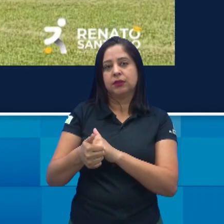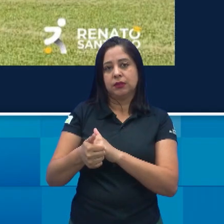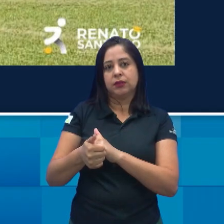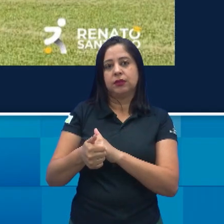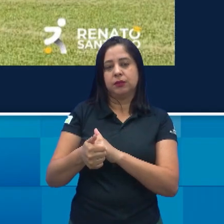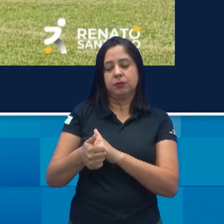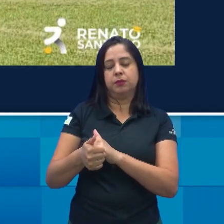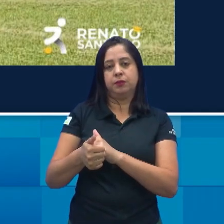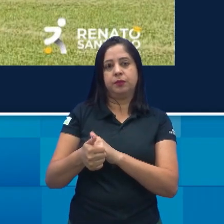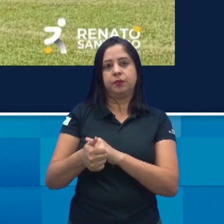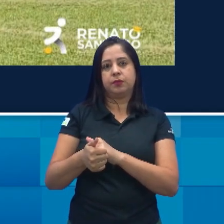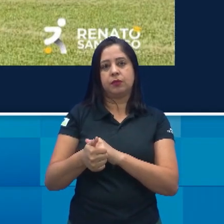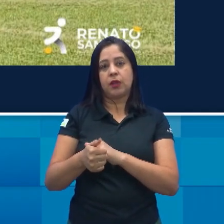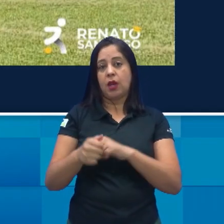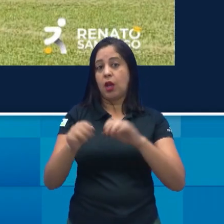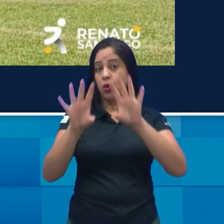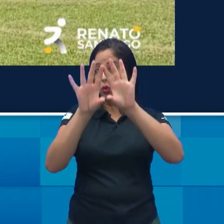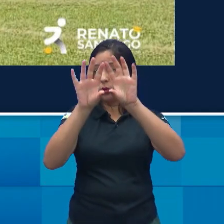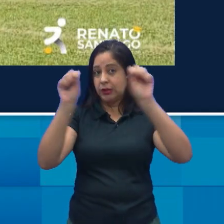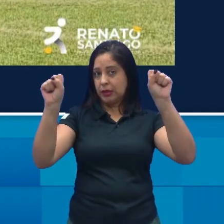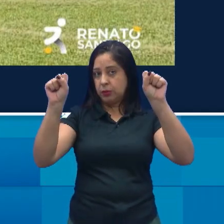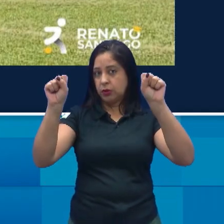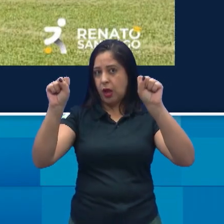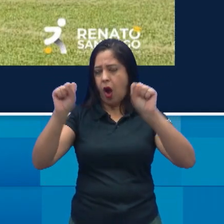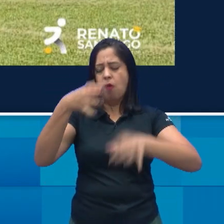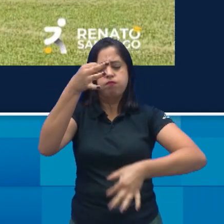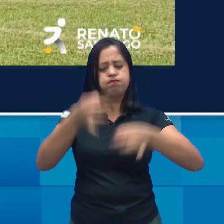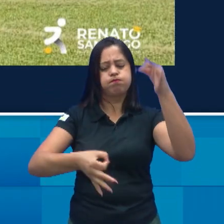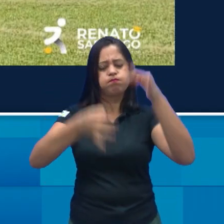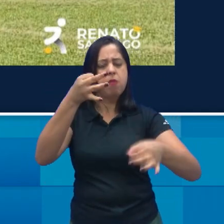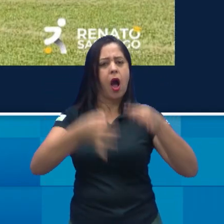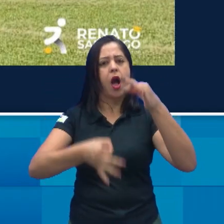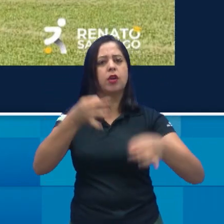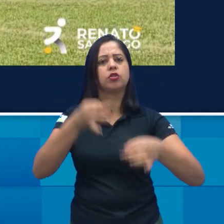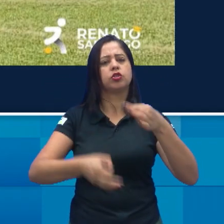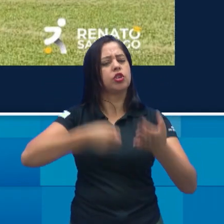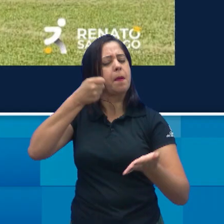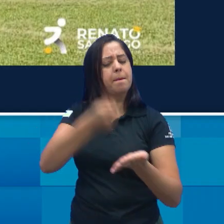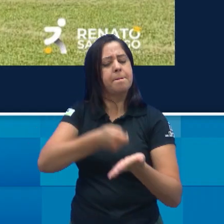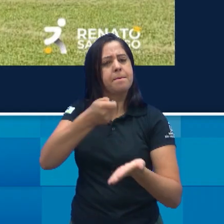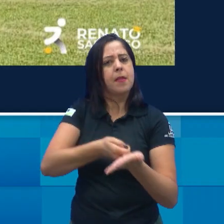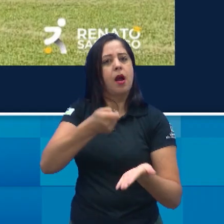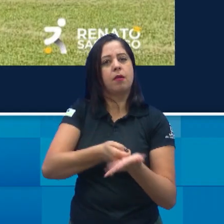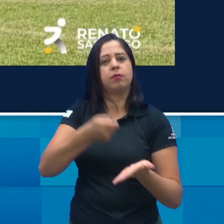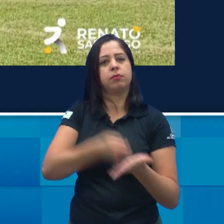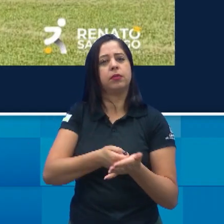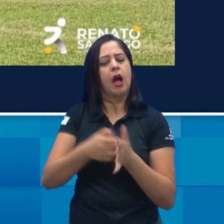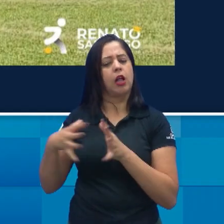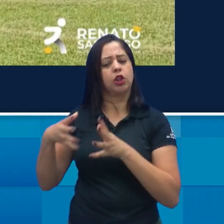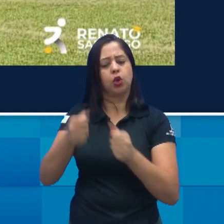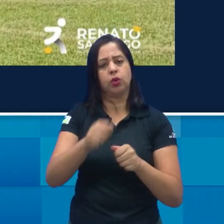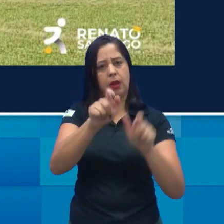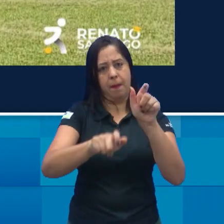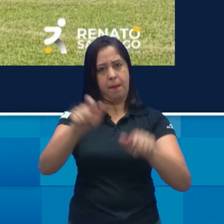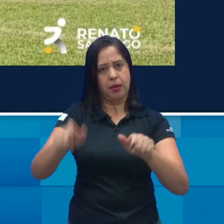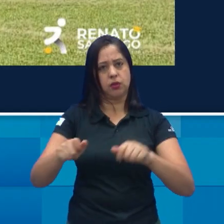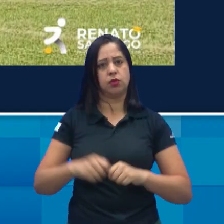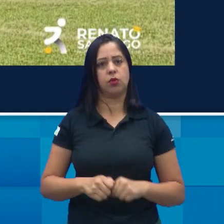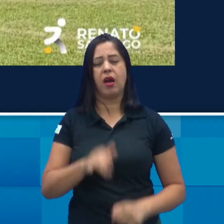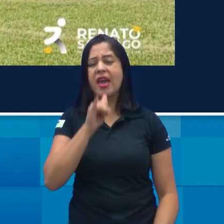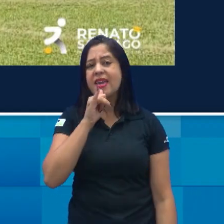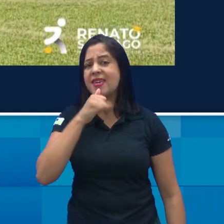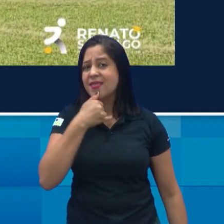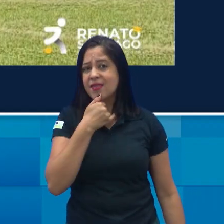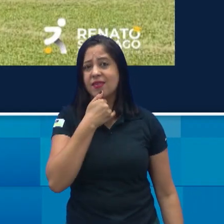Justiça Desportiva, o máximo rigor e punição a todos os envolvidos.